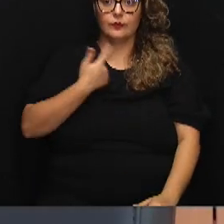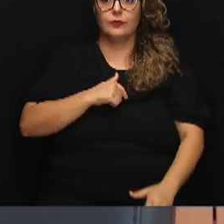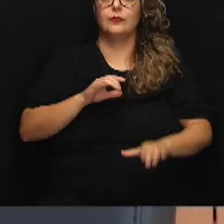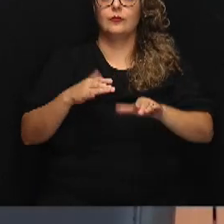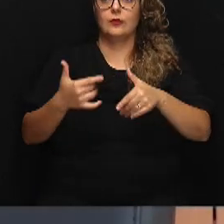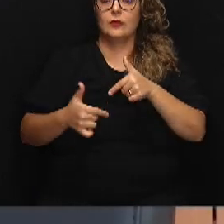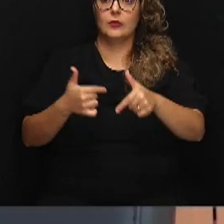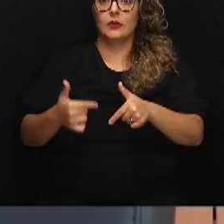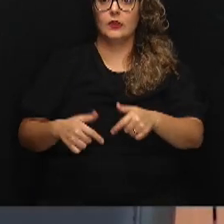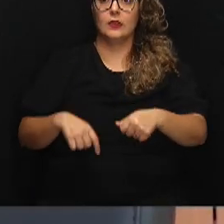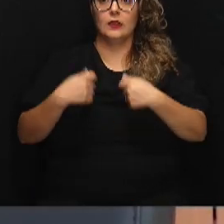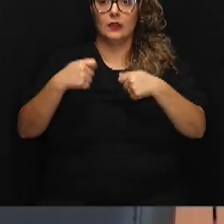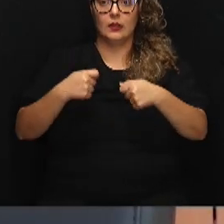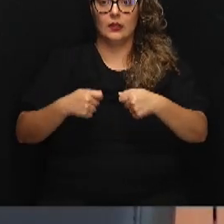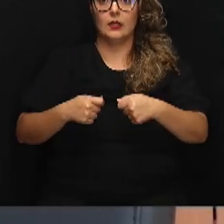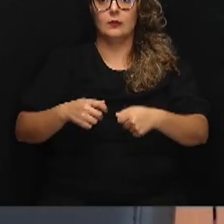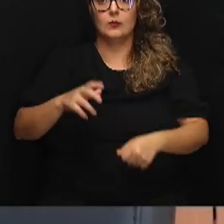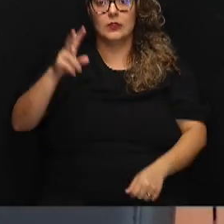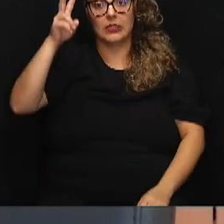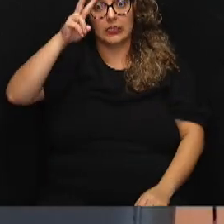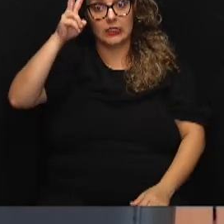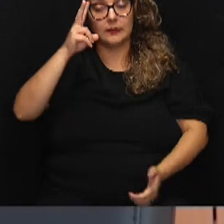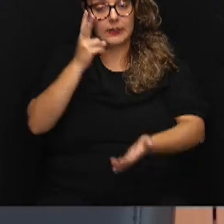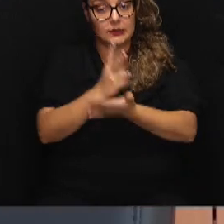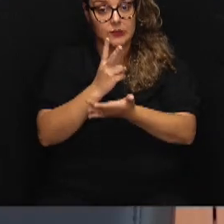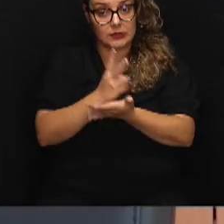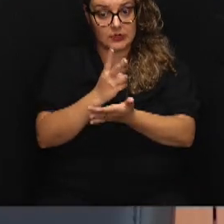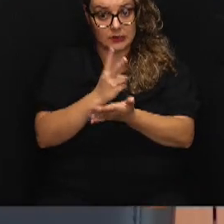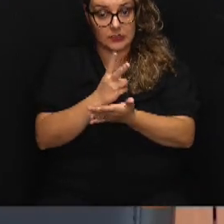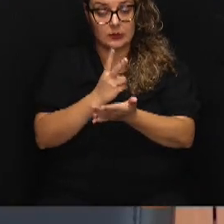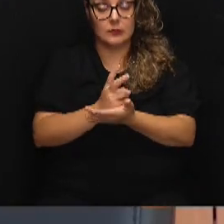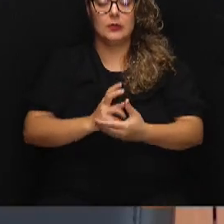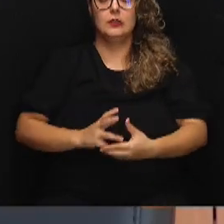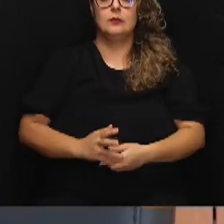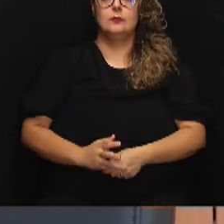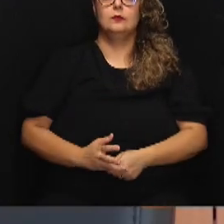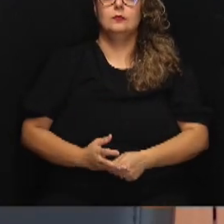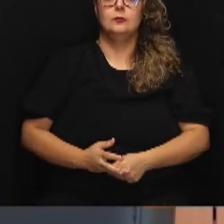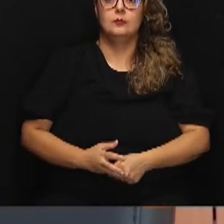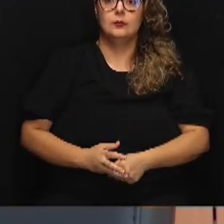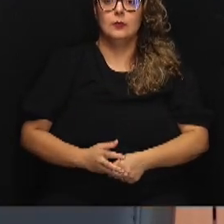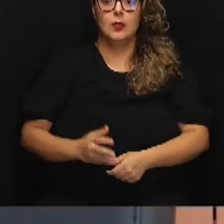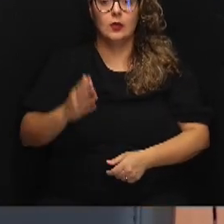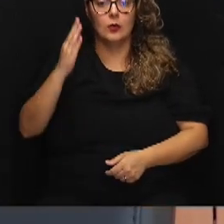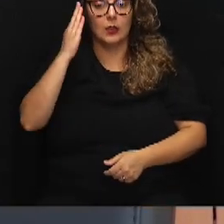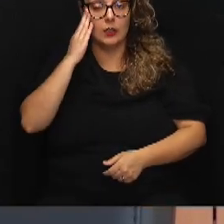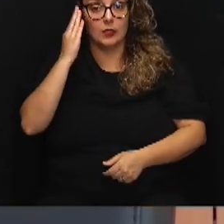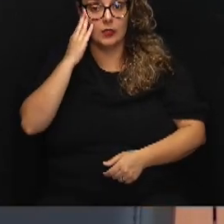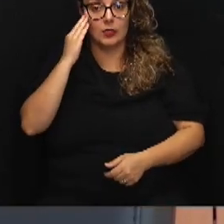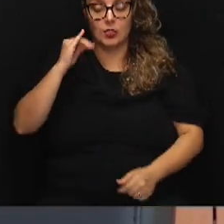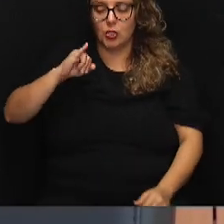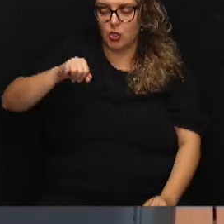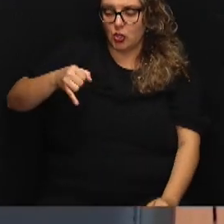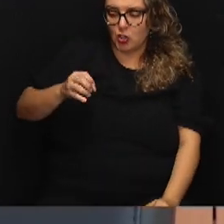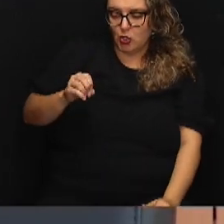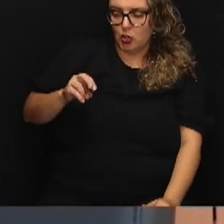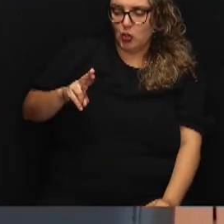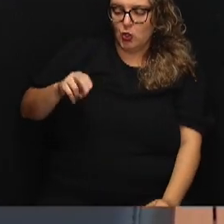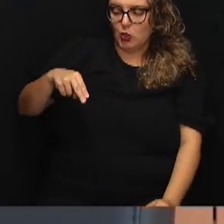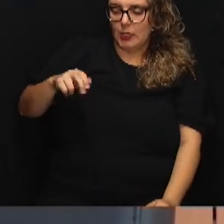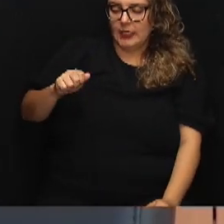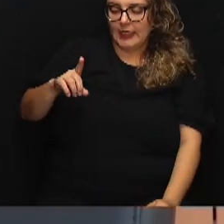e que é preciso ser resgatado o tempo todo, né, é o entendimento que jornada de trabalho